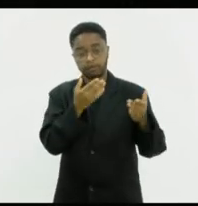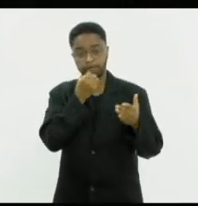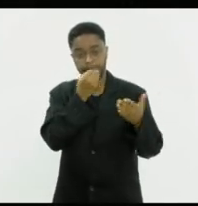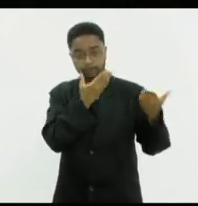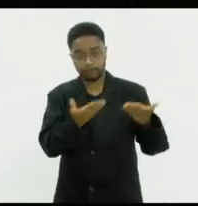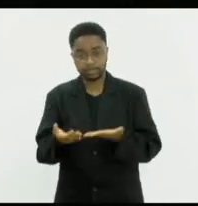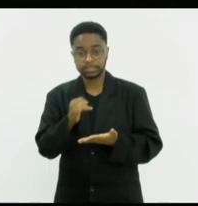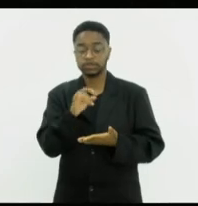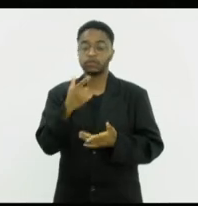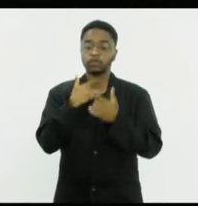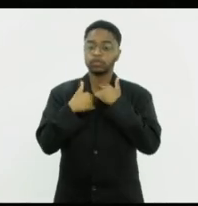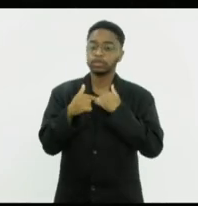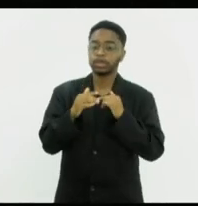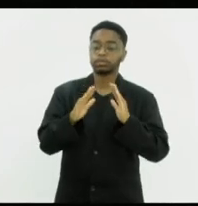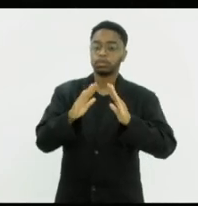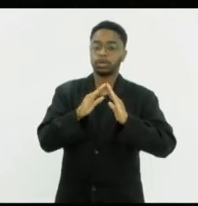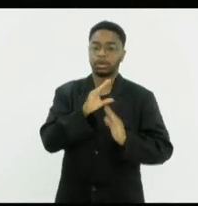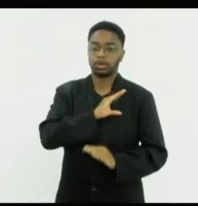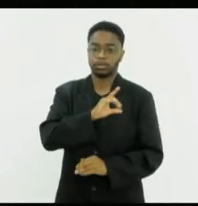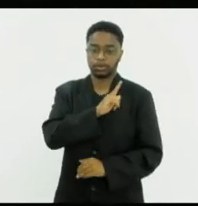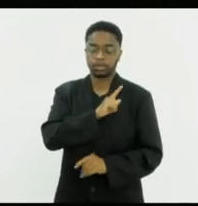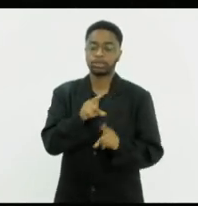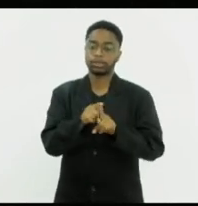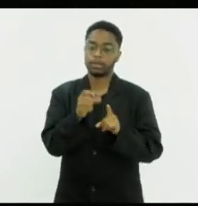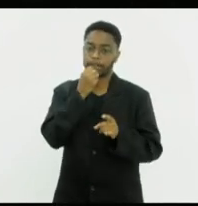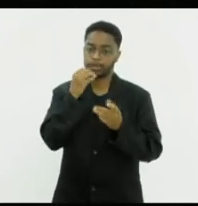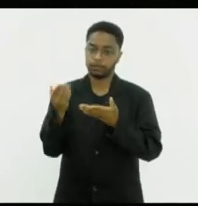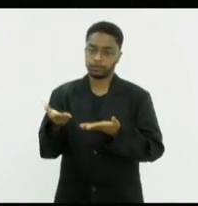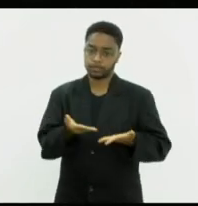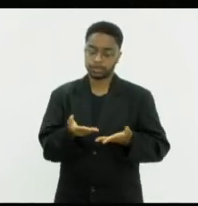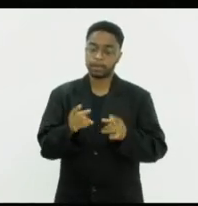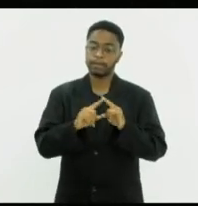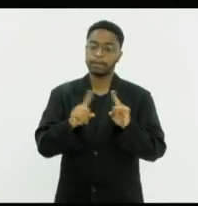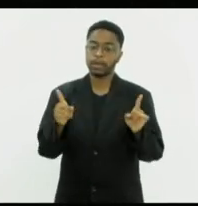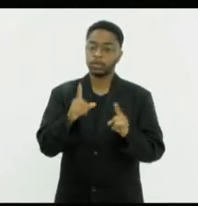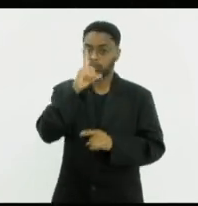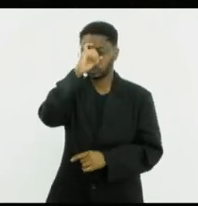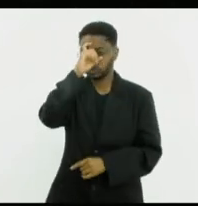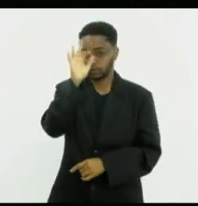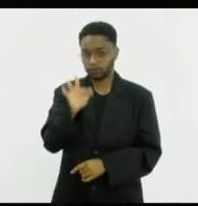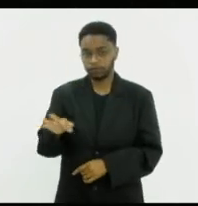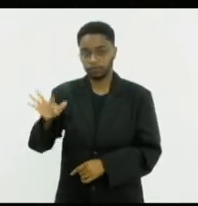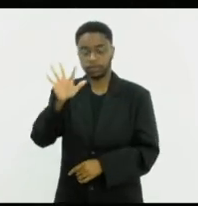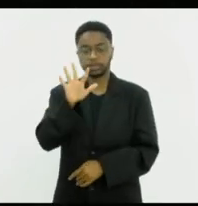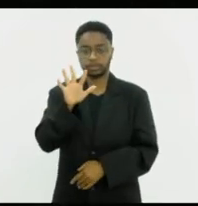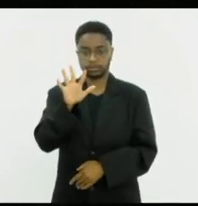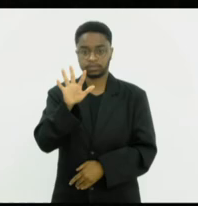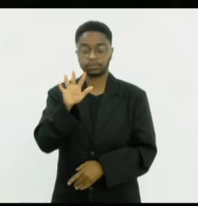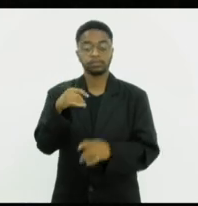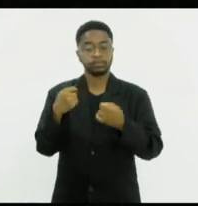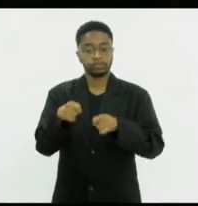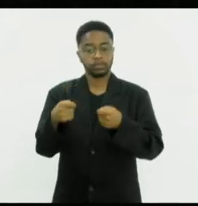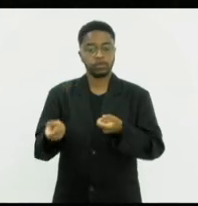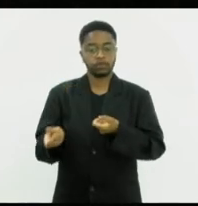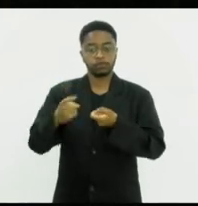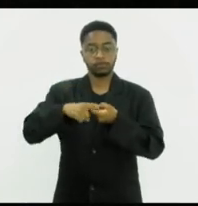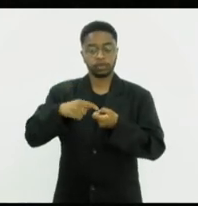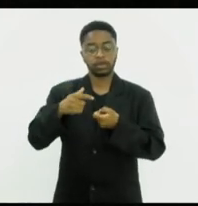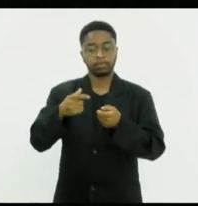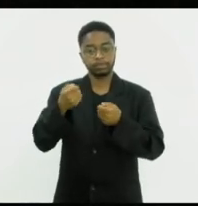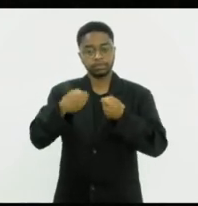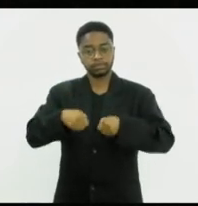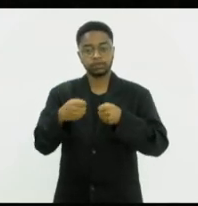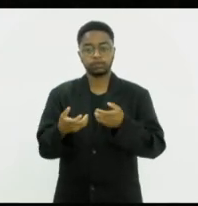Grande também, passar um período lá em Campo Grande, será bem-vinda também. Mas que os hospitais federais devem voltar a funcionar, que